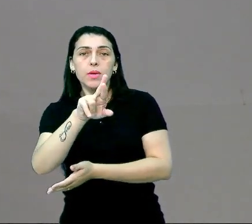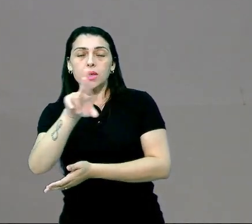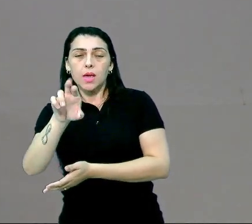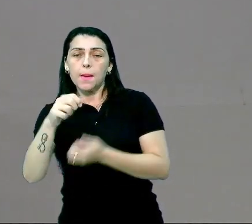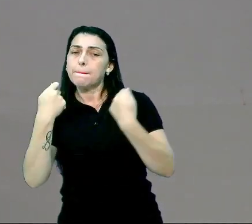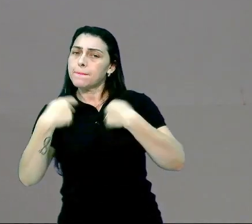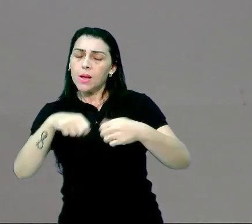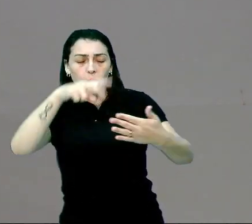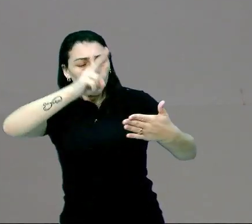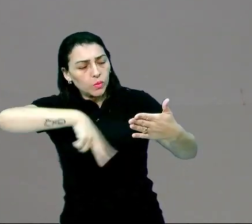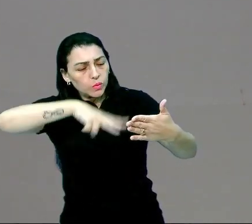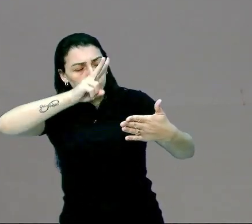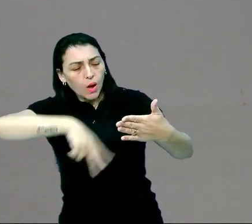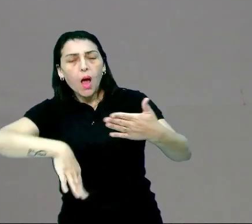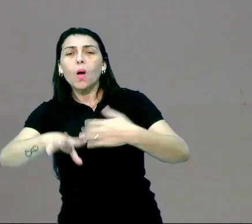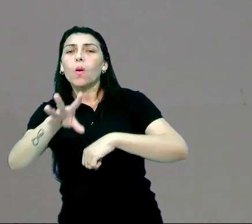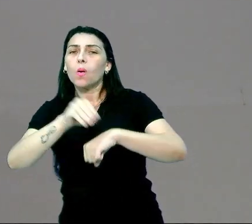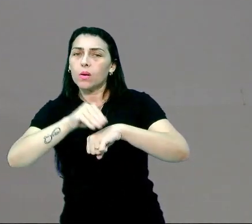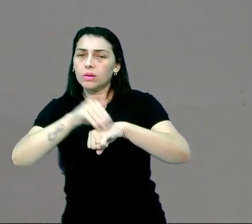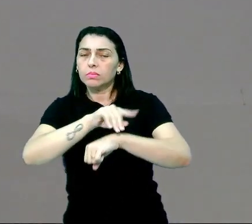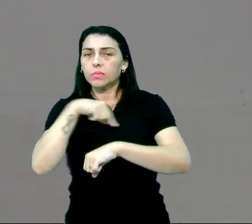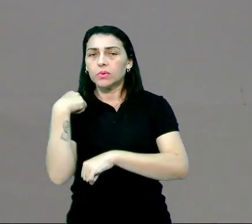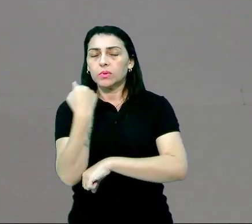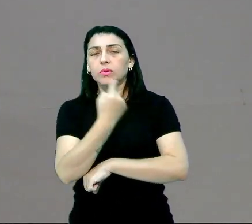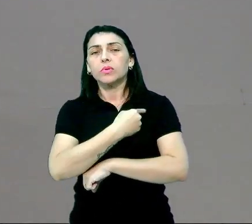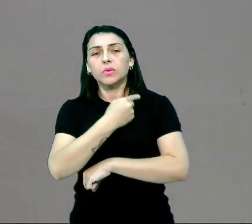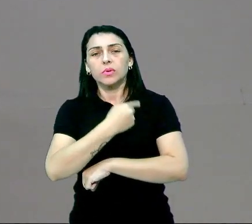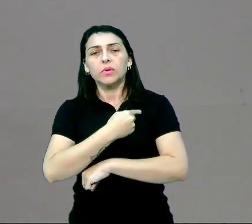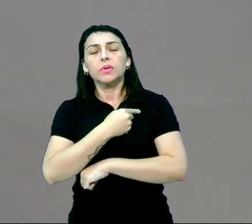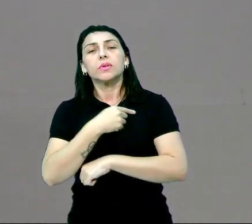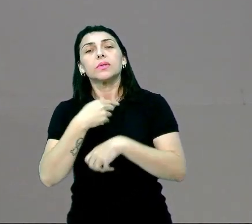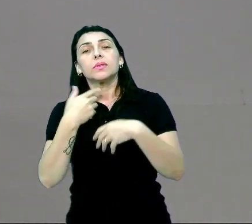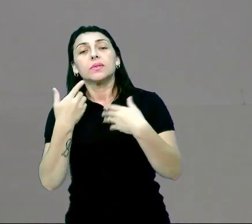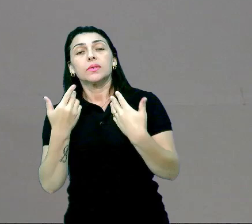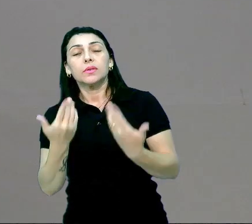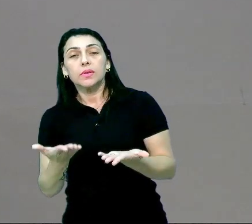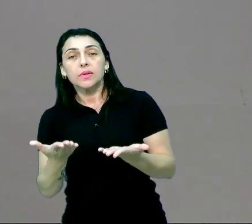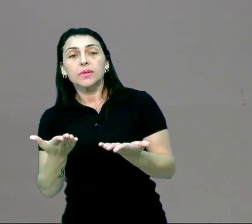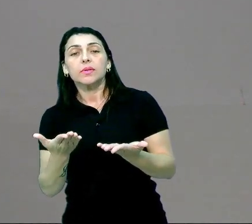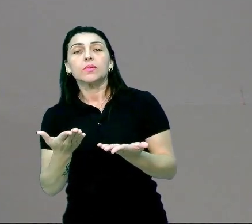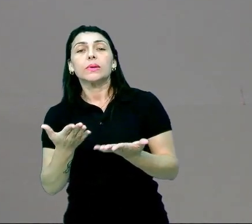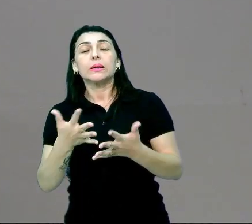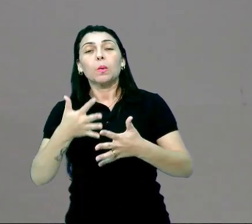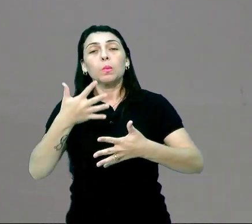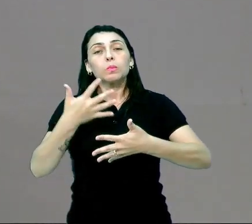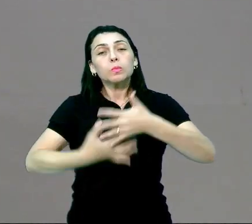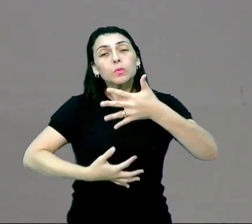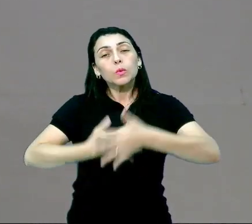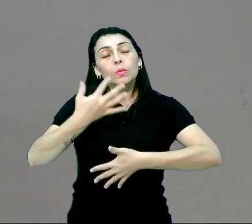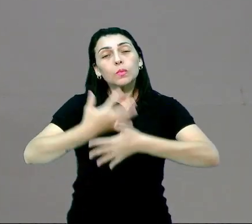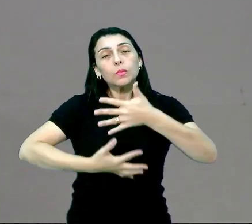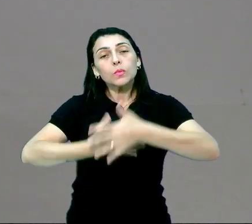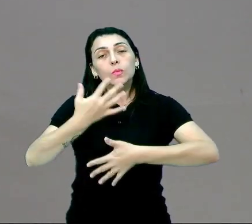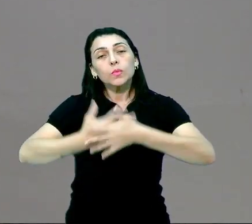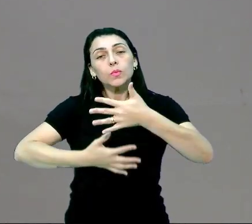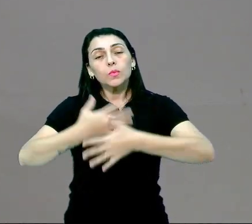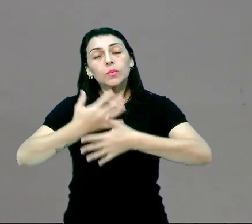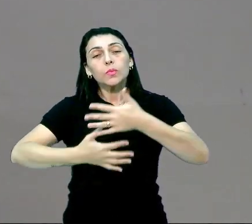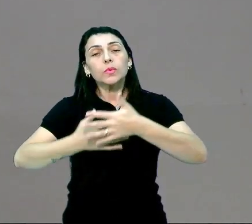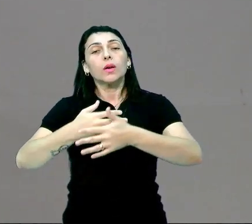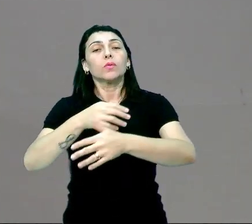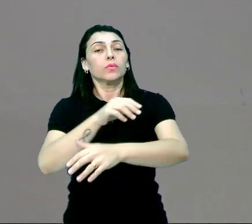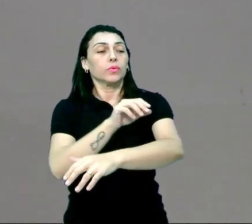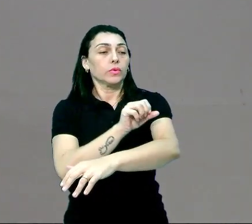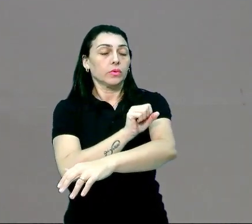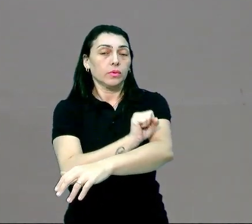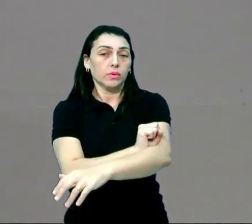que precisam ser um pouco mais conhecidas para a gente pelo menos acabar com esse conflito, muitas vezes bem